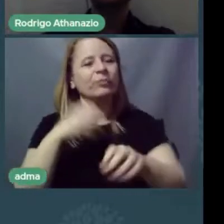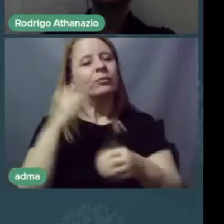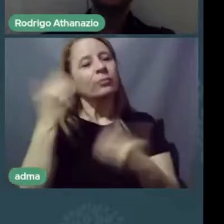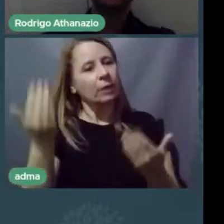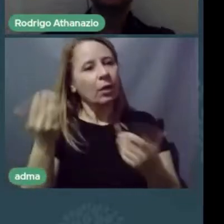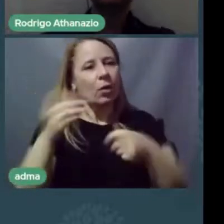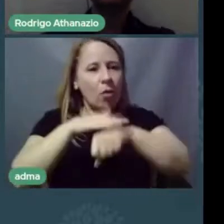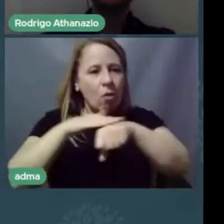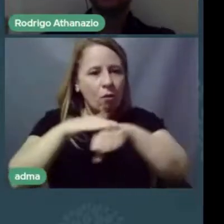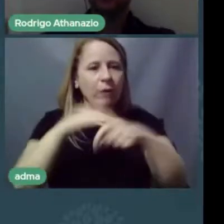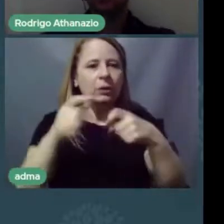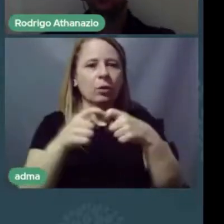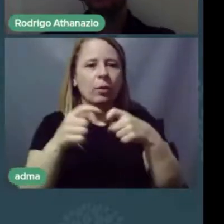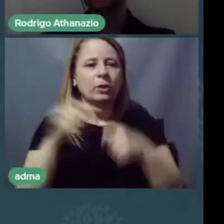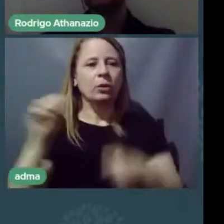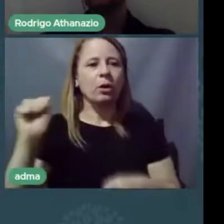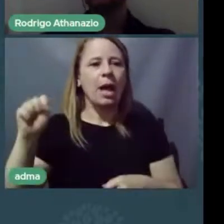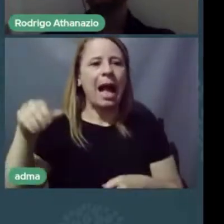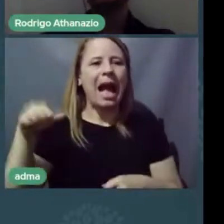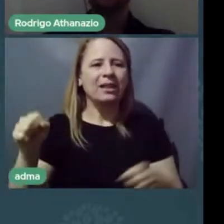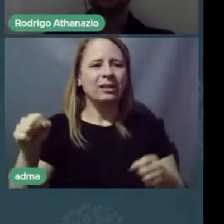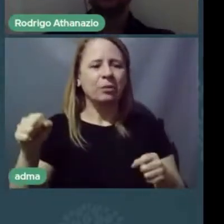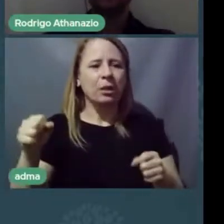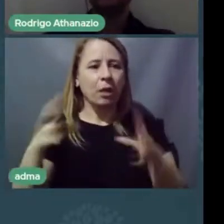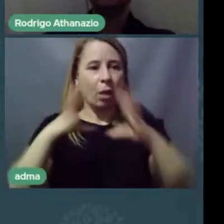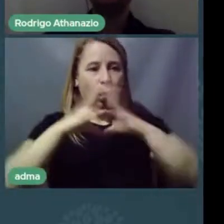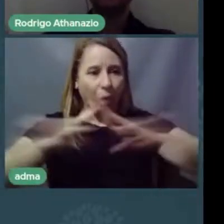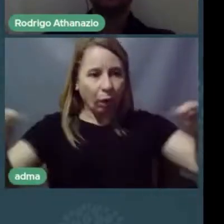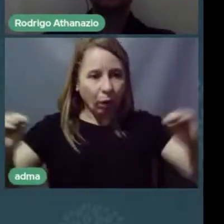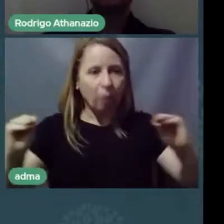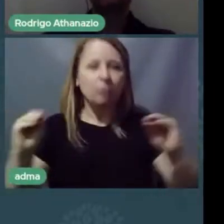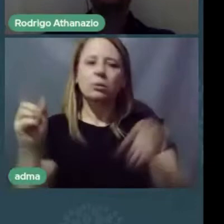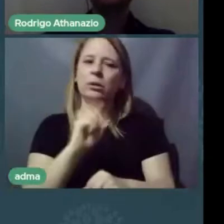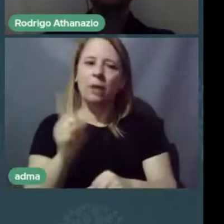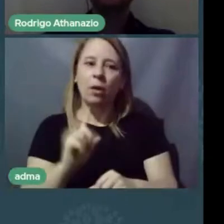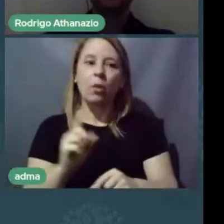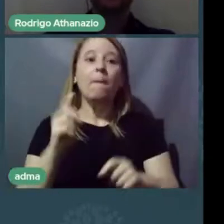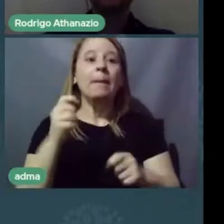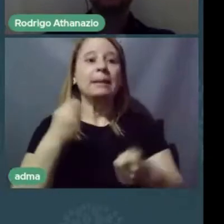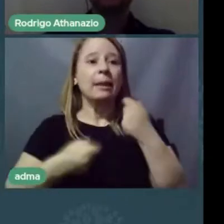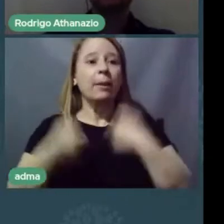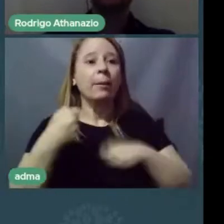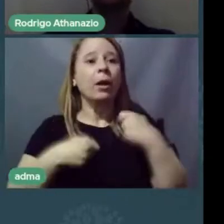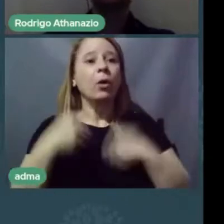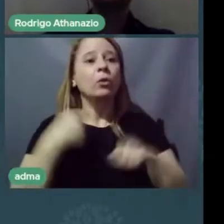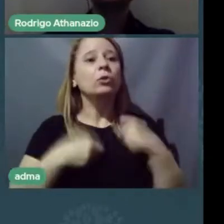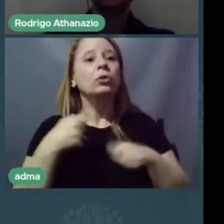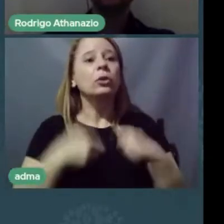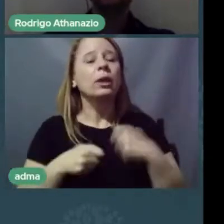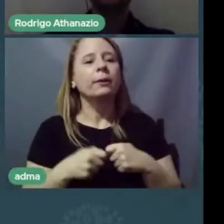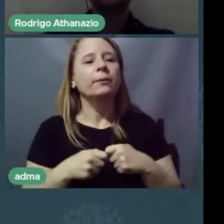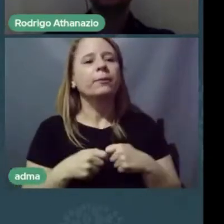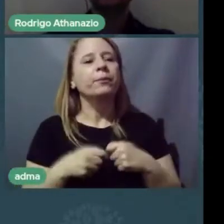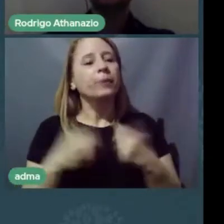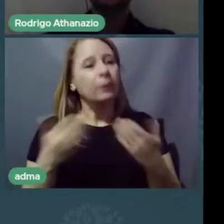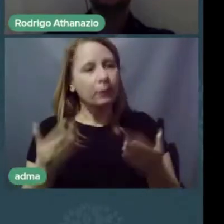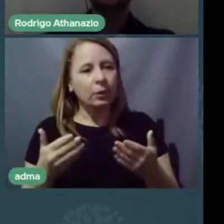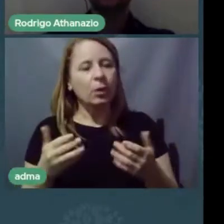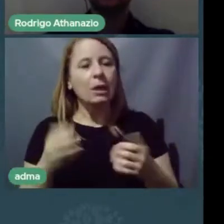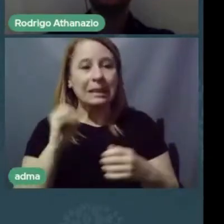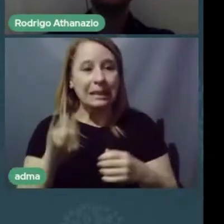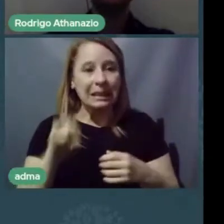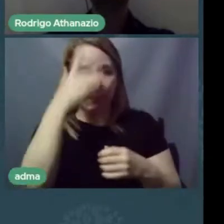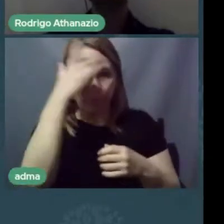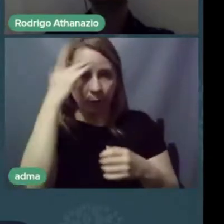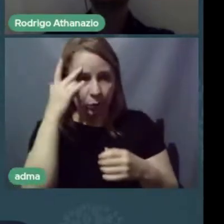remédios. Lembrar que a asma não tem cura, mas tem controle. A maior parte dos pacientes asmáticos, quando usando os seus medicamentos de